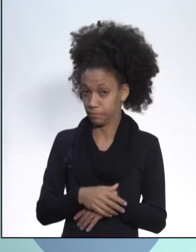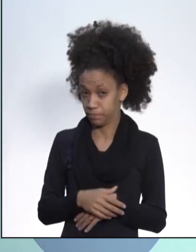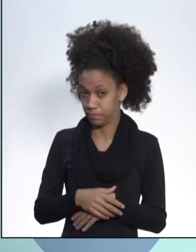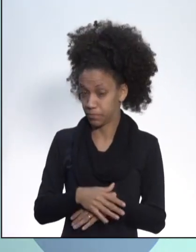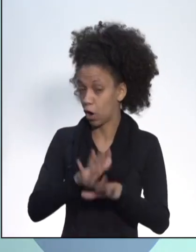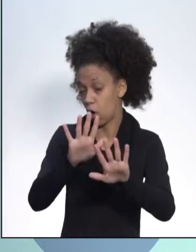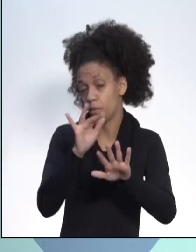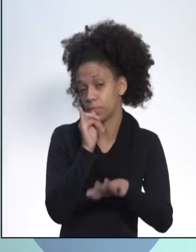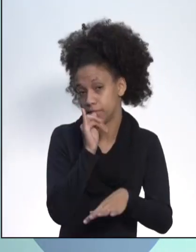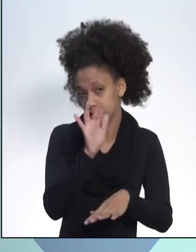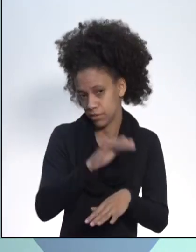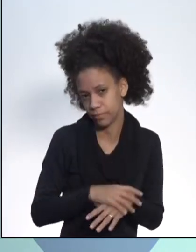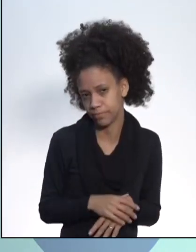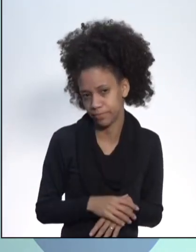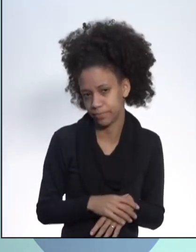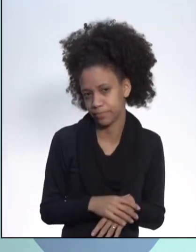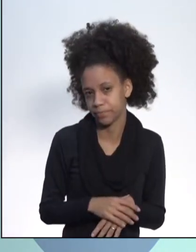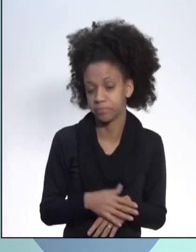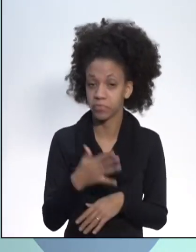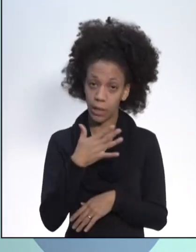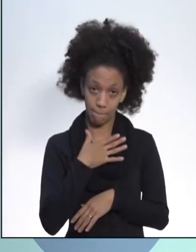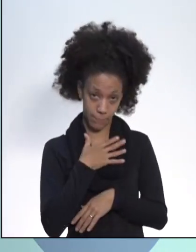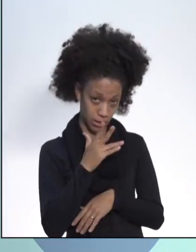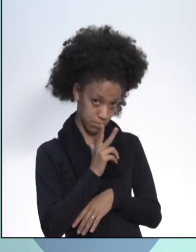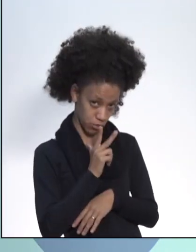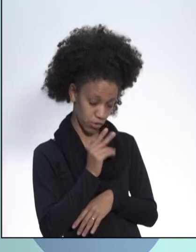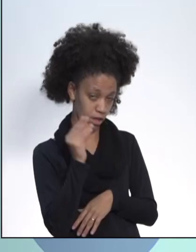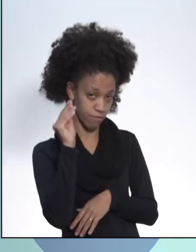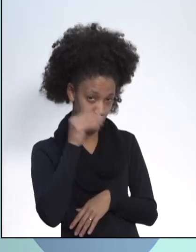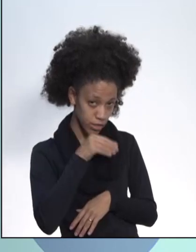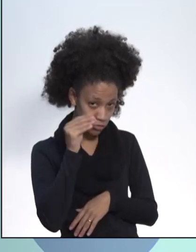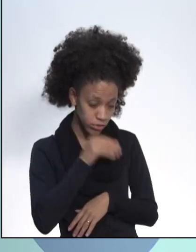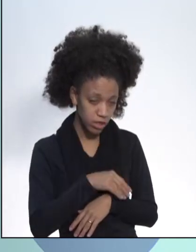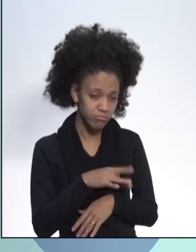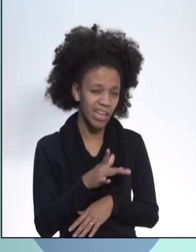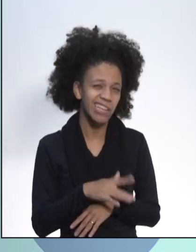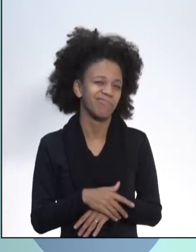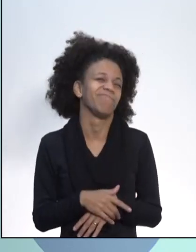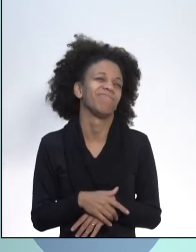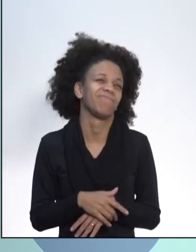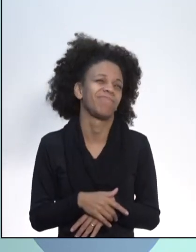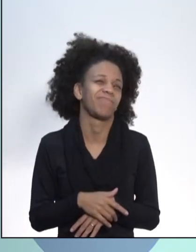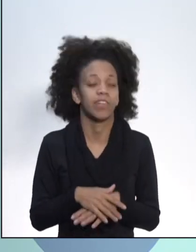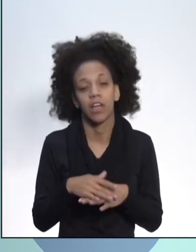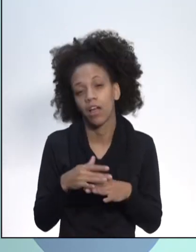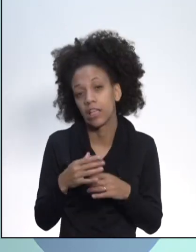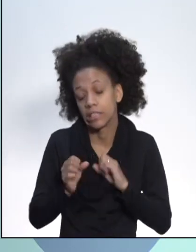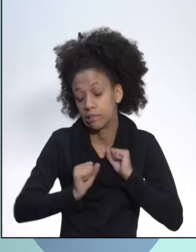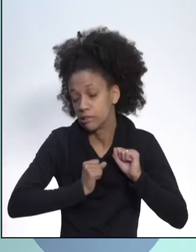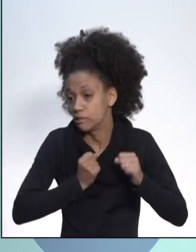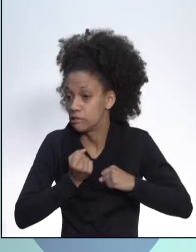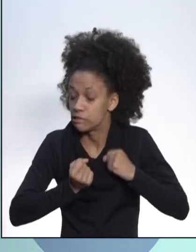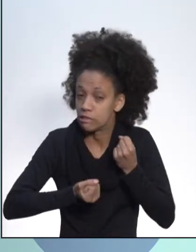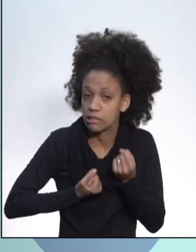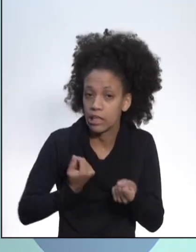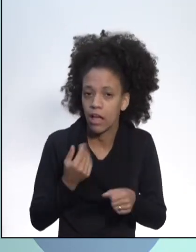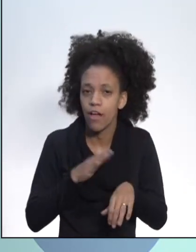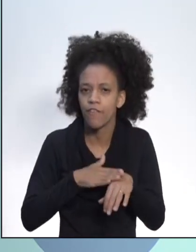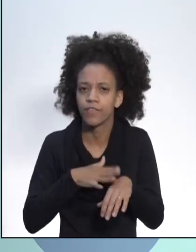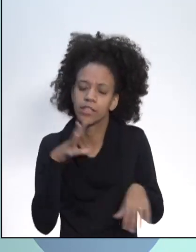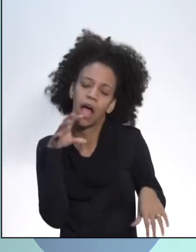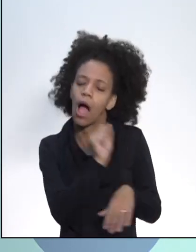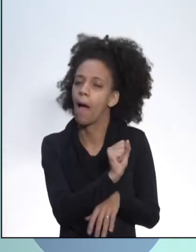Por exemplo, uma das fragilidades minha é que muitas vezes eu sou ansiosa, eu faço as coisas rápido